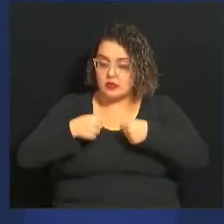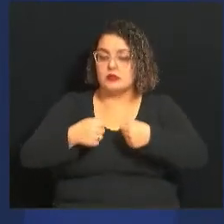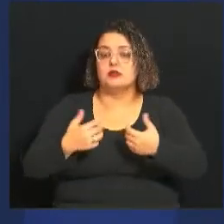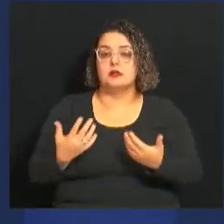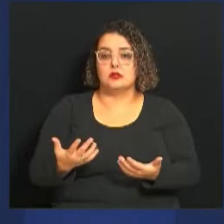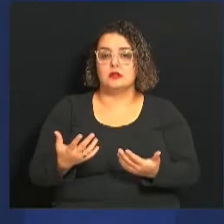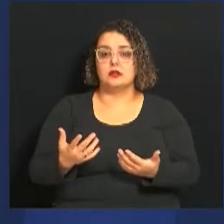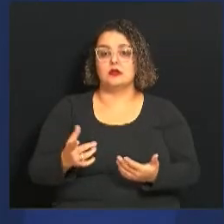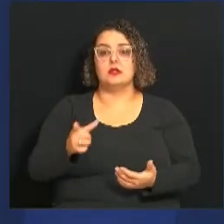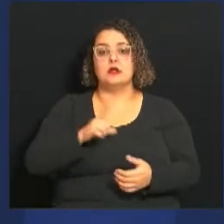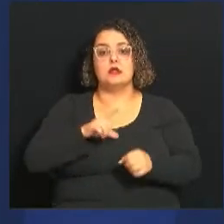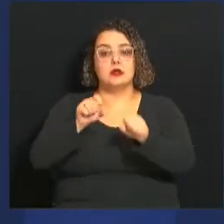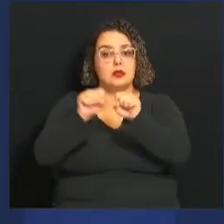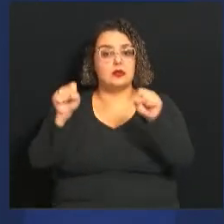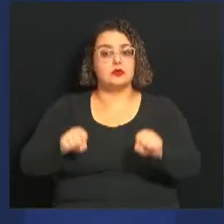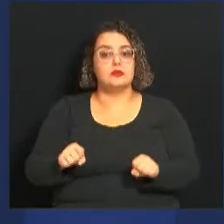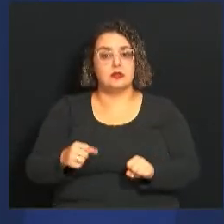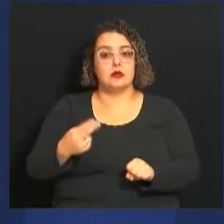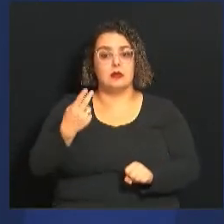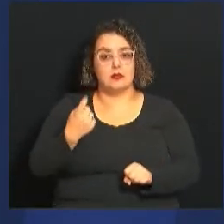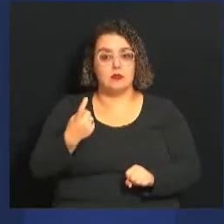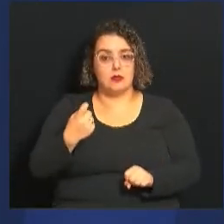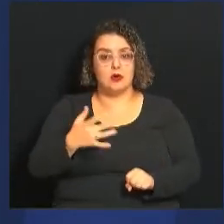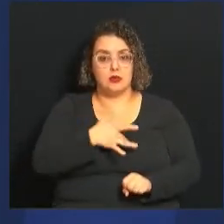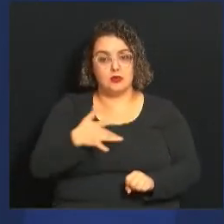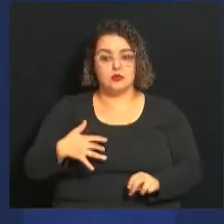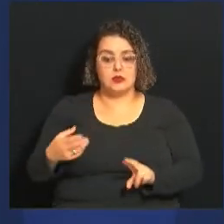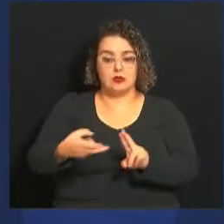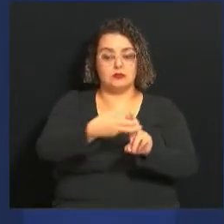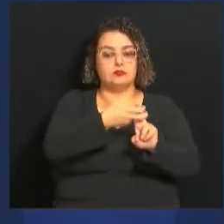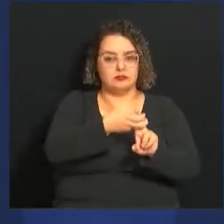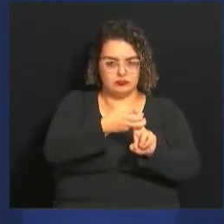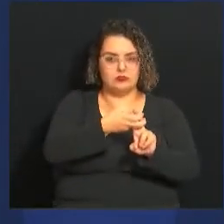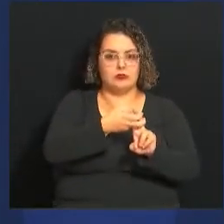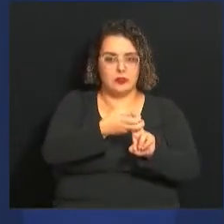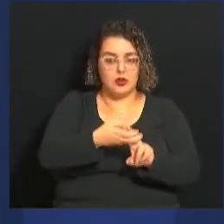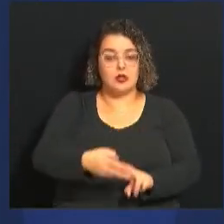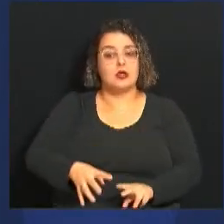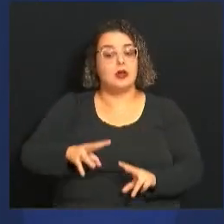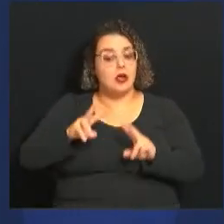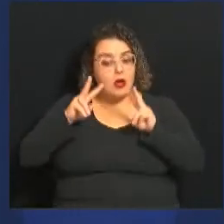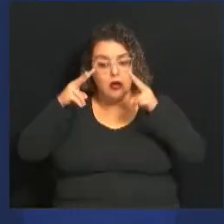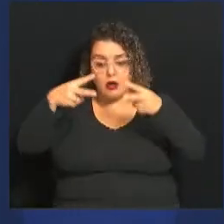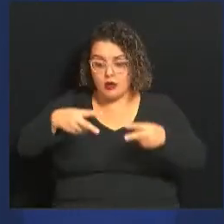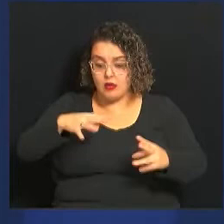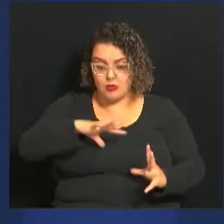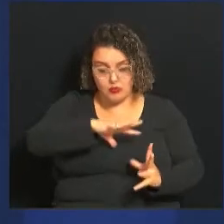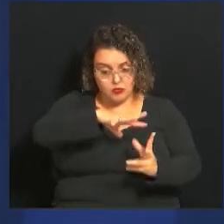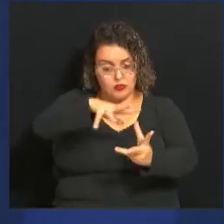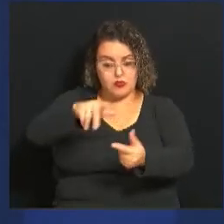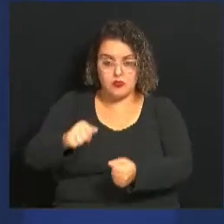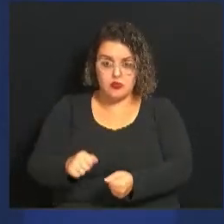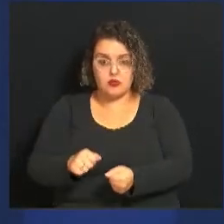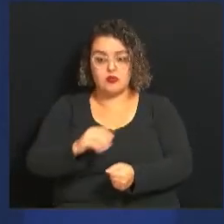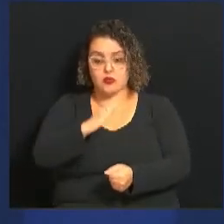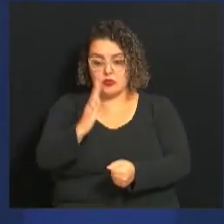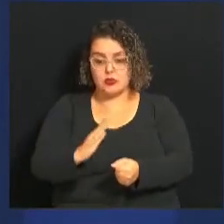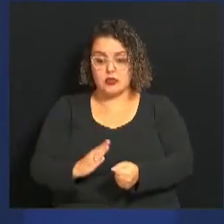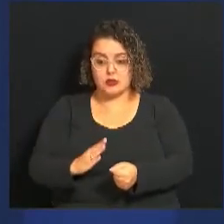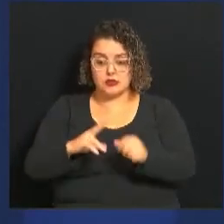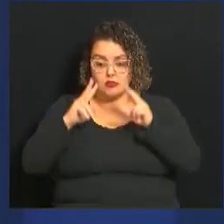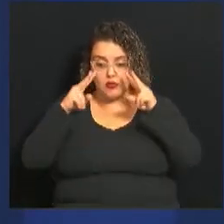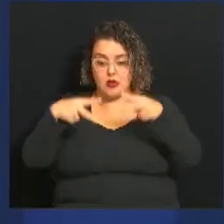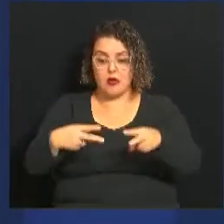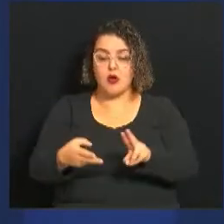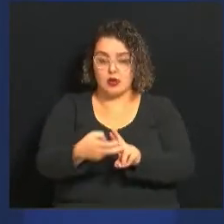um sistema único, né? Um sistema de saúde que ele é reconhecido mundialmente como um sistema eficiente. O que a gente precisa é